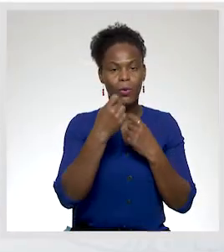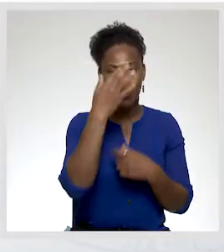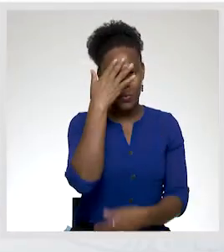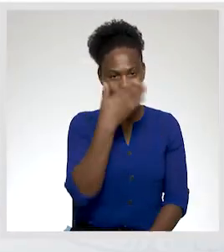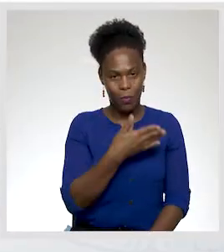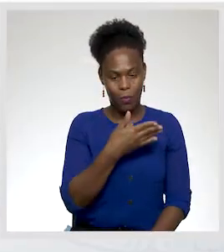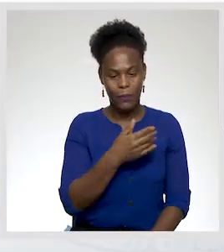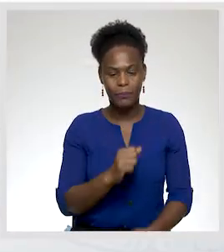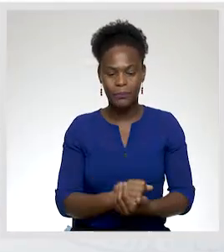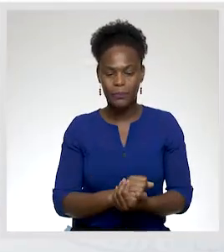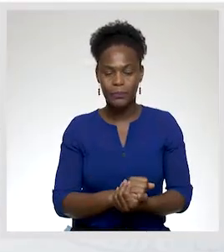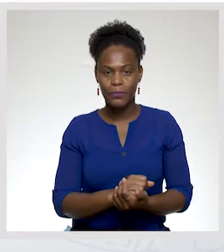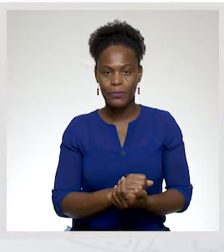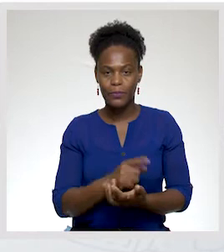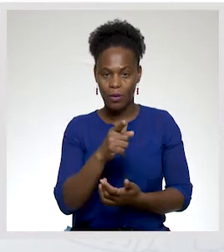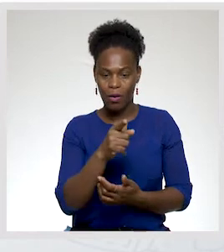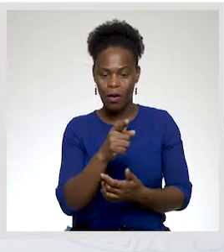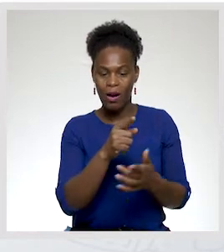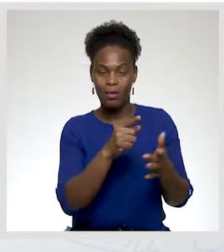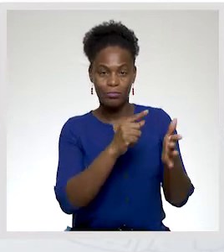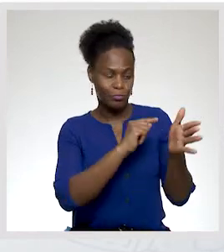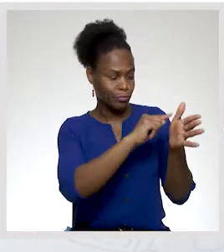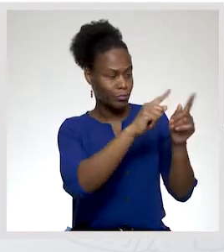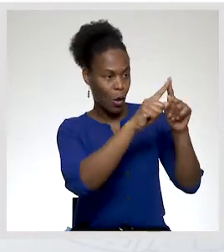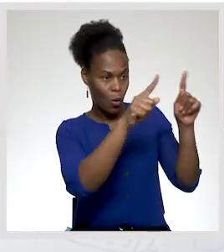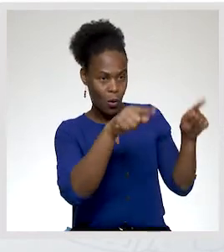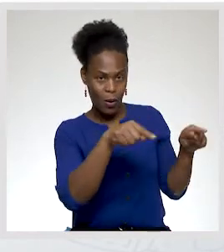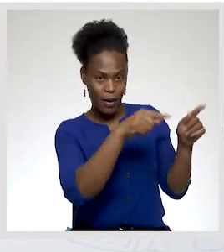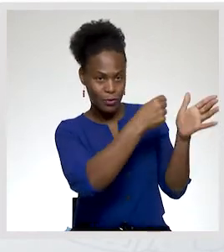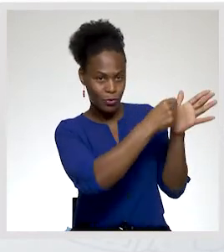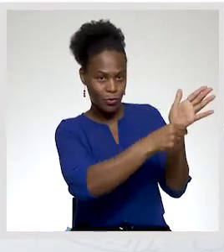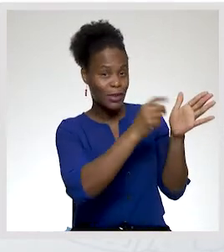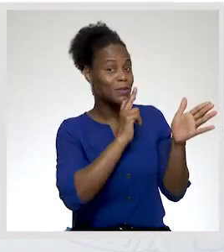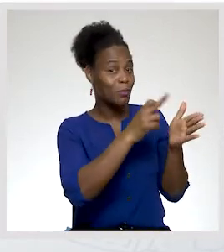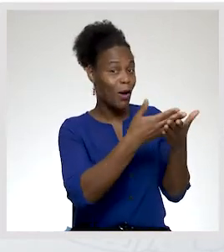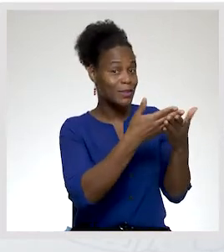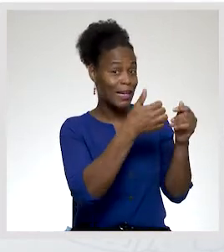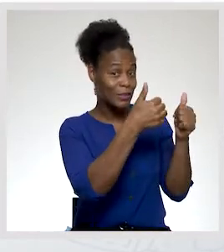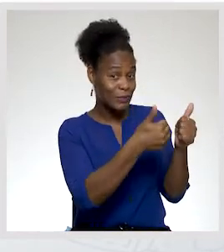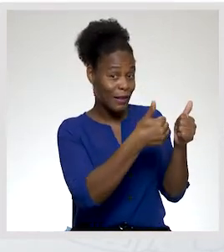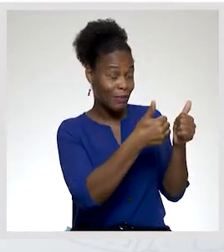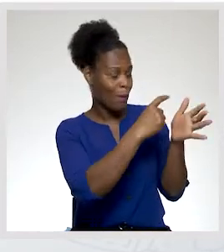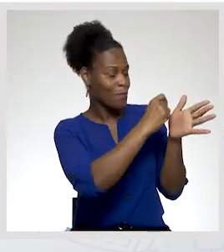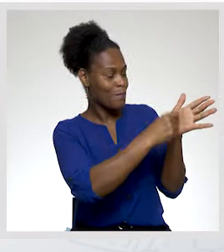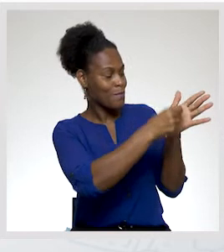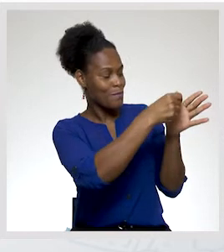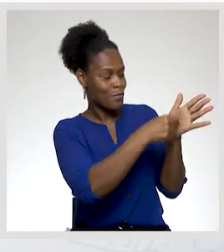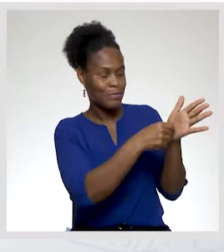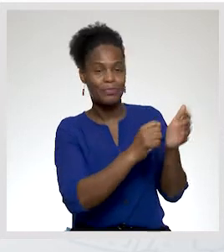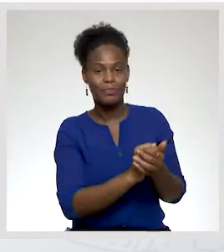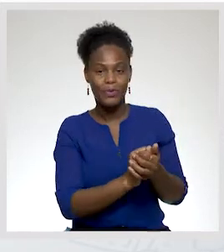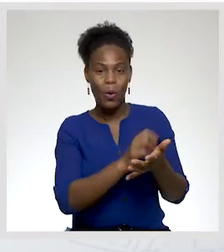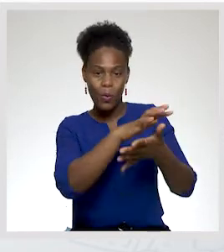Pergunta 1. Assinalem com um X a opção correta. O